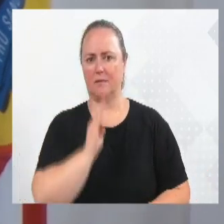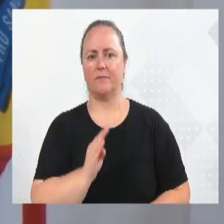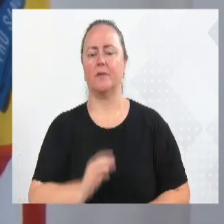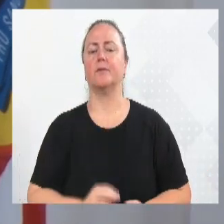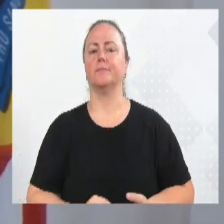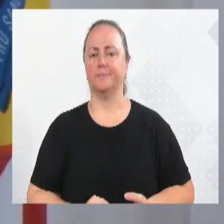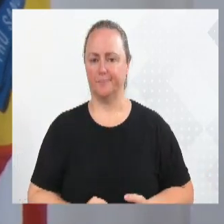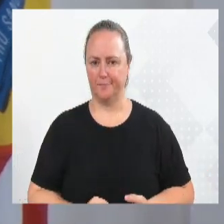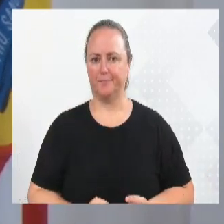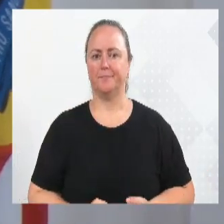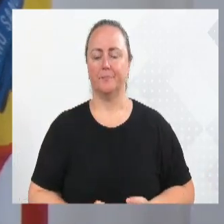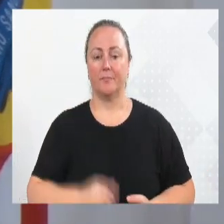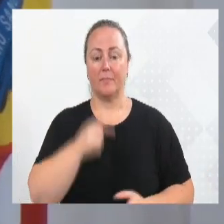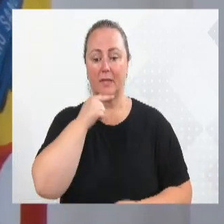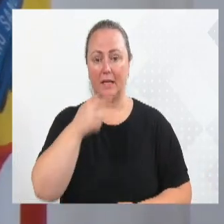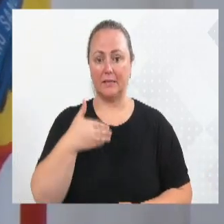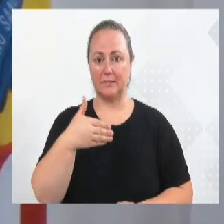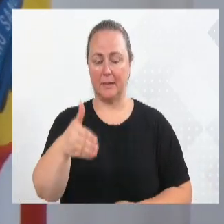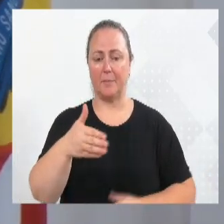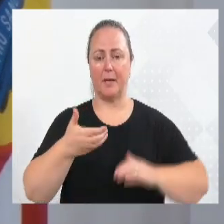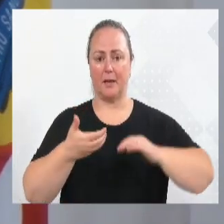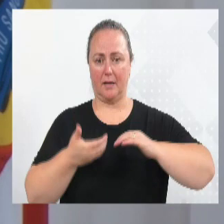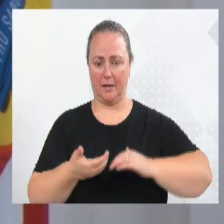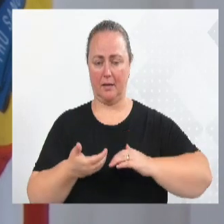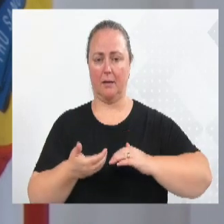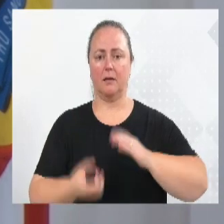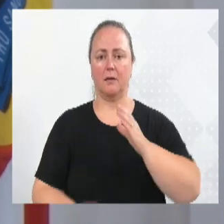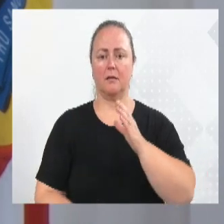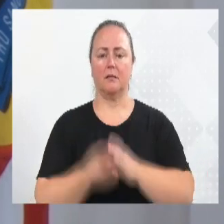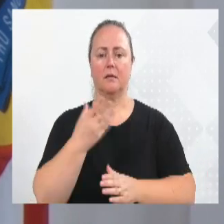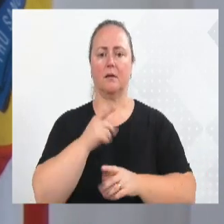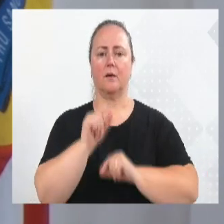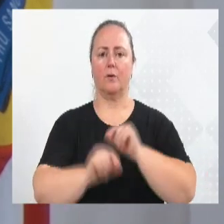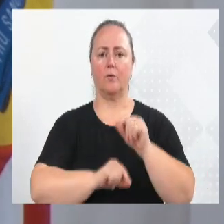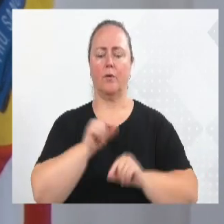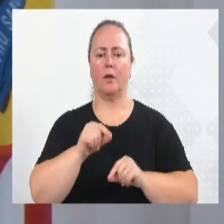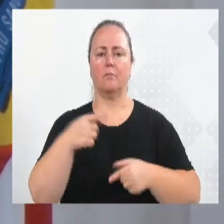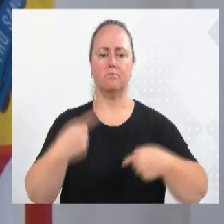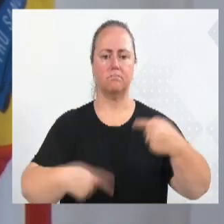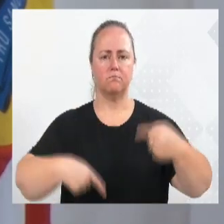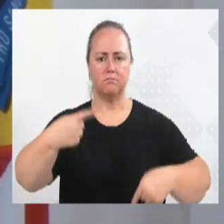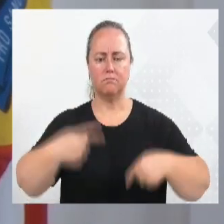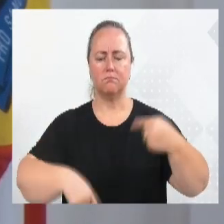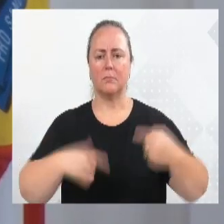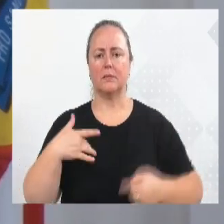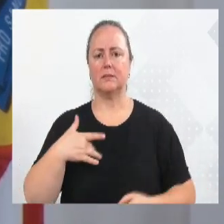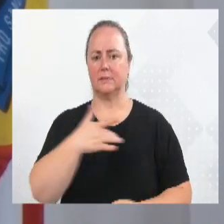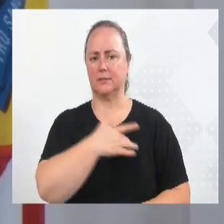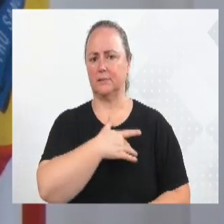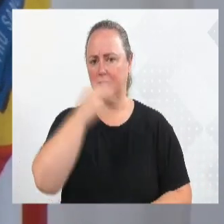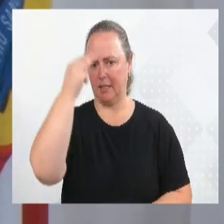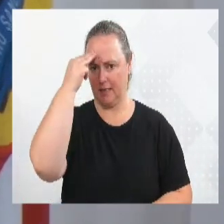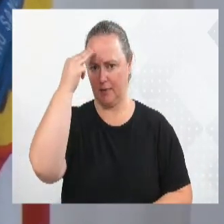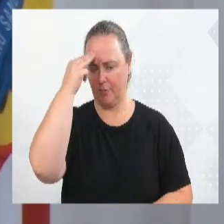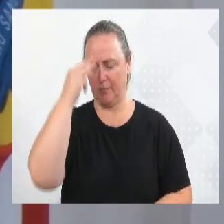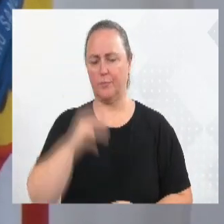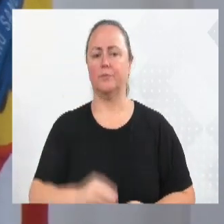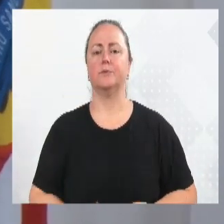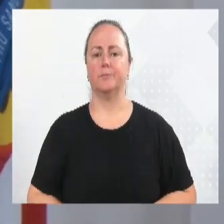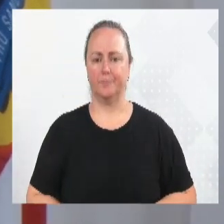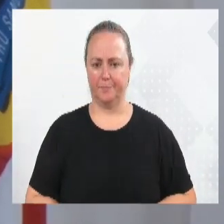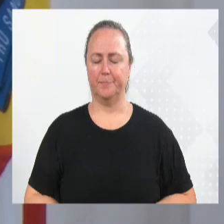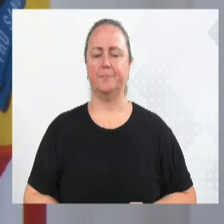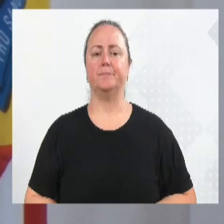essa semana foi criado no Congresso Nacional a frente para discutir a temática da Saúde Mental então a gente fez essa reunião com secretário